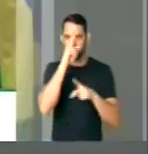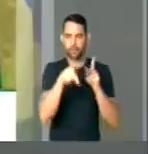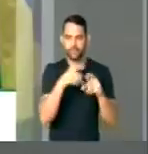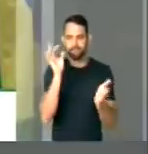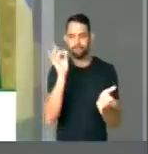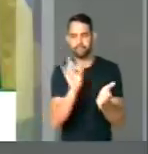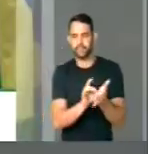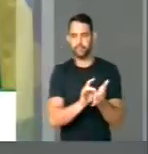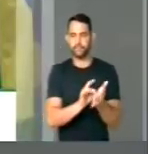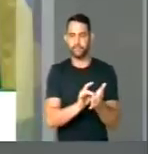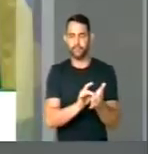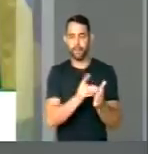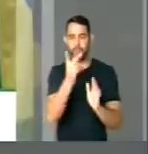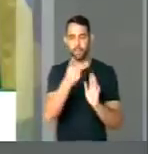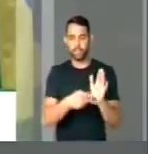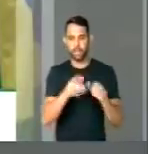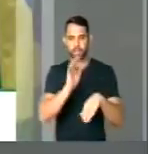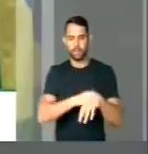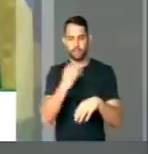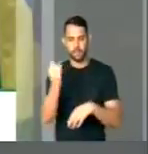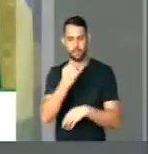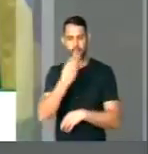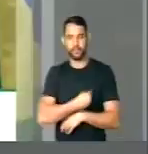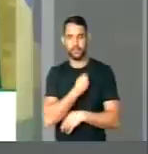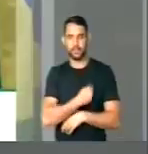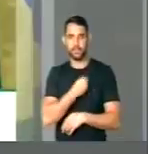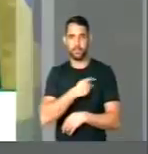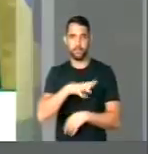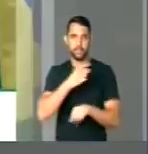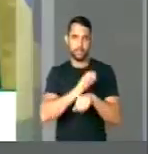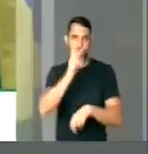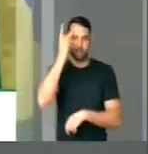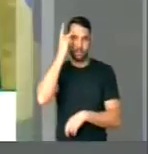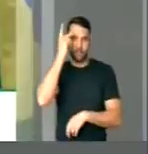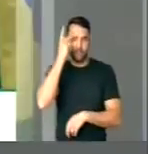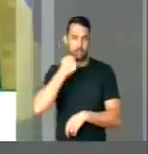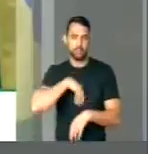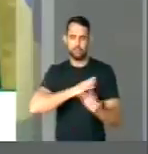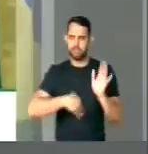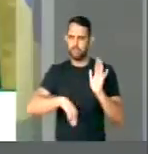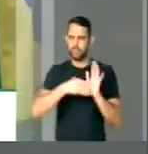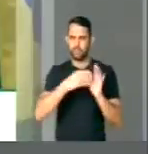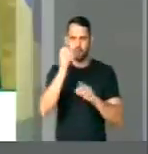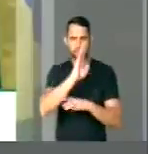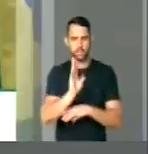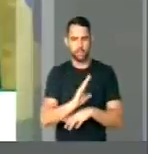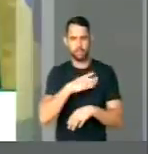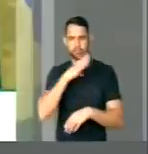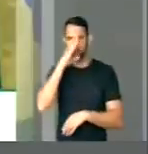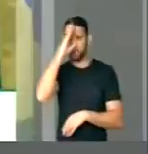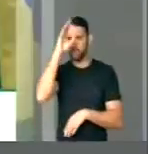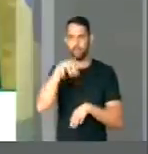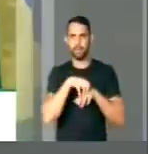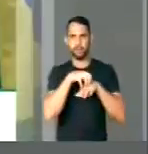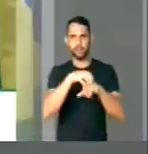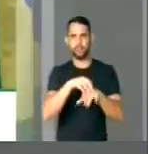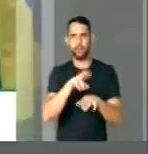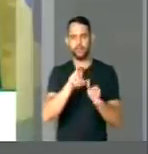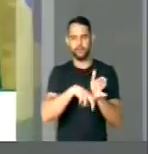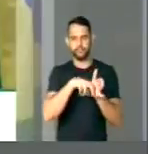concretizado um projeto da maior importância para São Paulo e para o Brasil e principalmente para o transporte